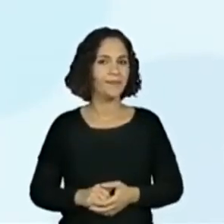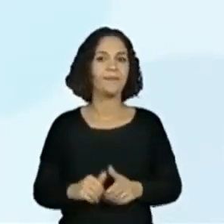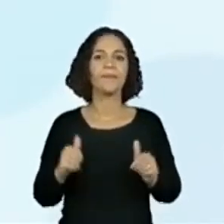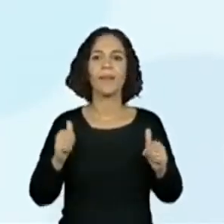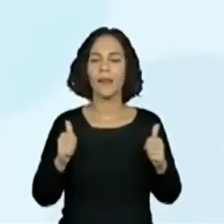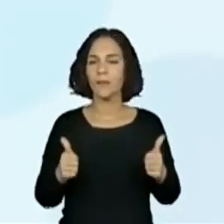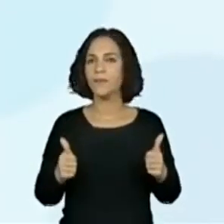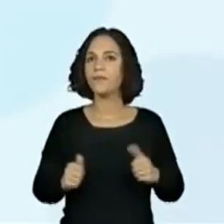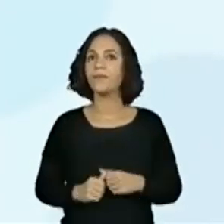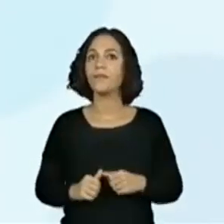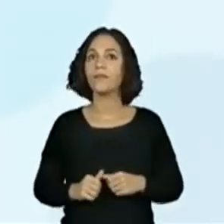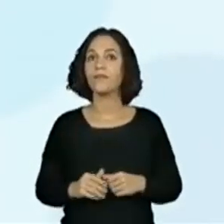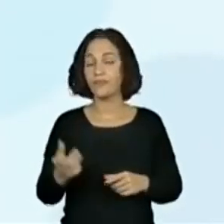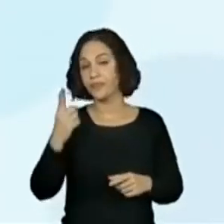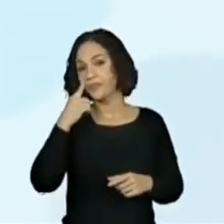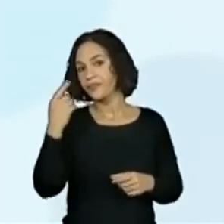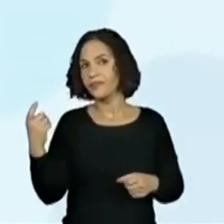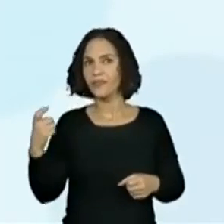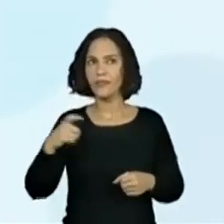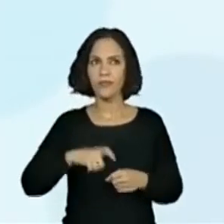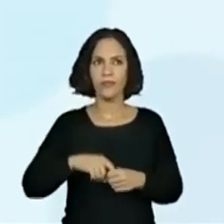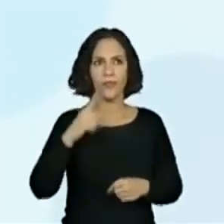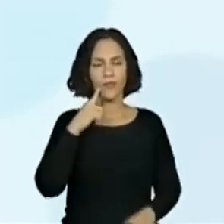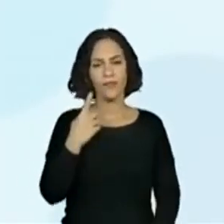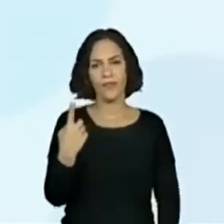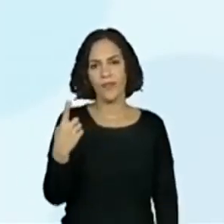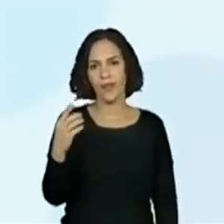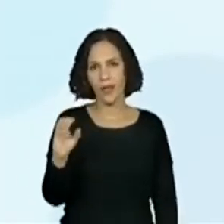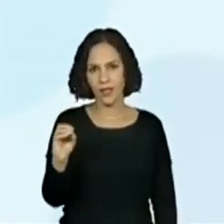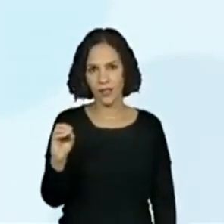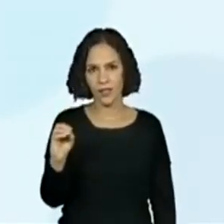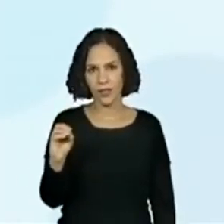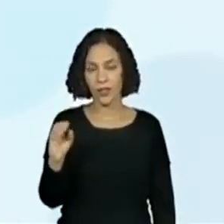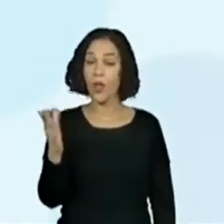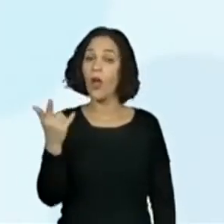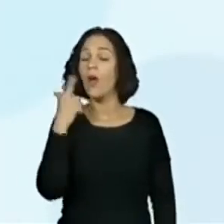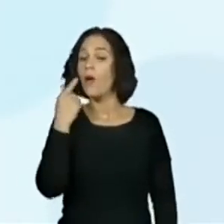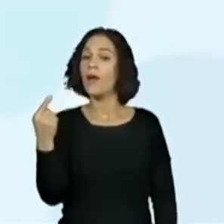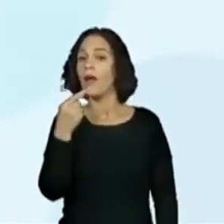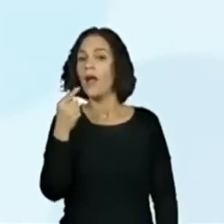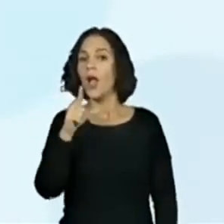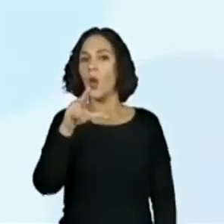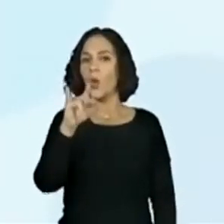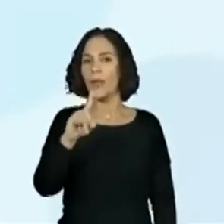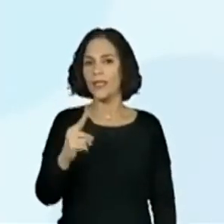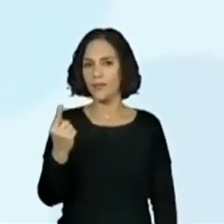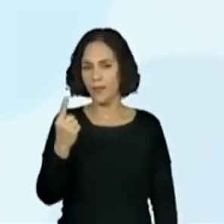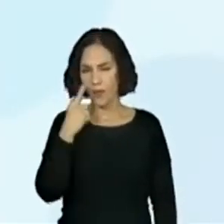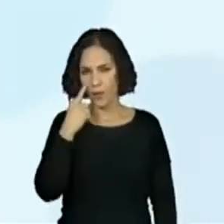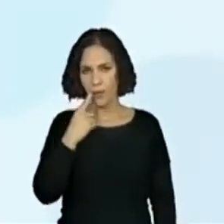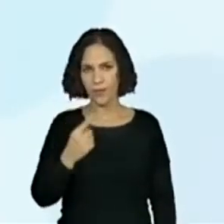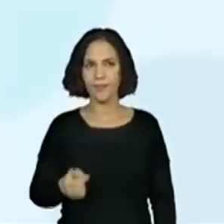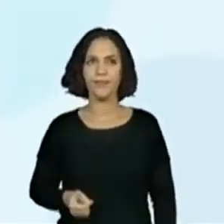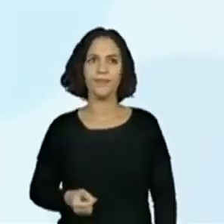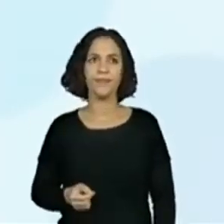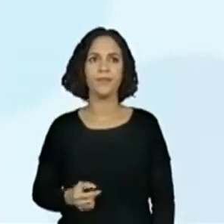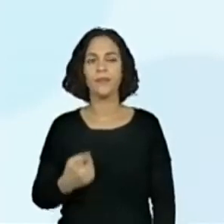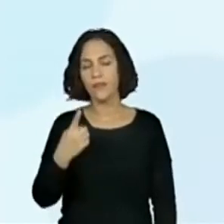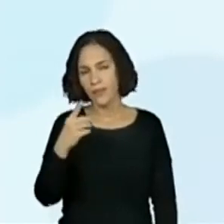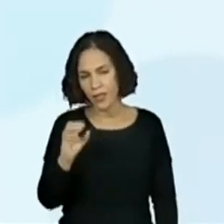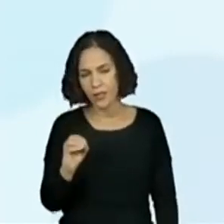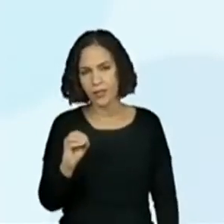só. Vamos contar? 10. Vamos contar primeiro do Luiz Felipe. 10,